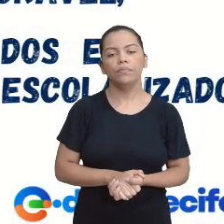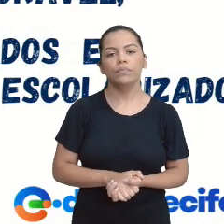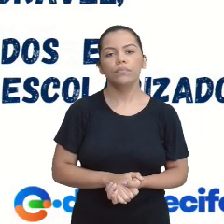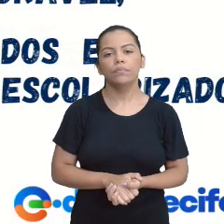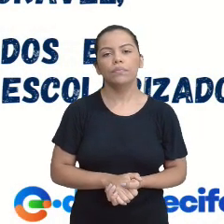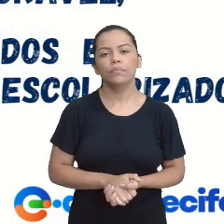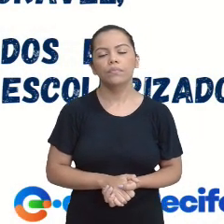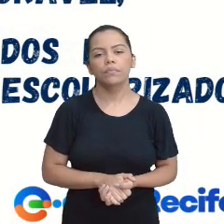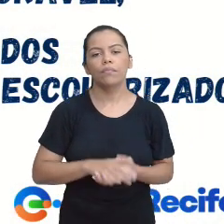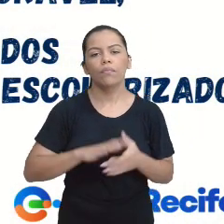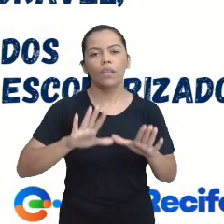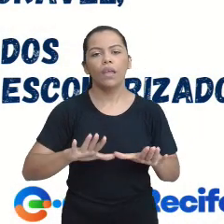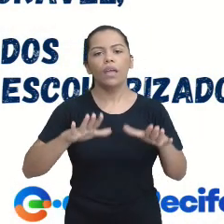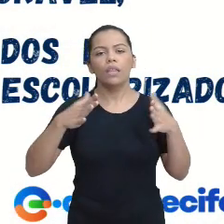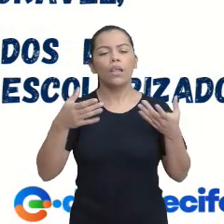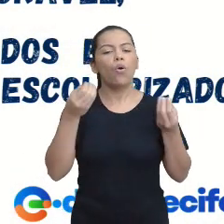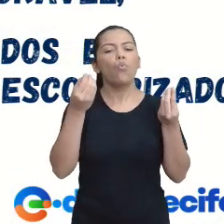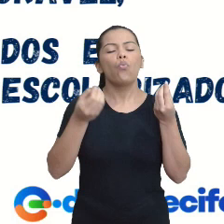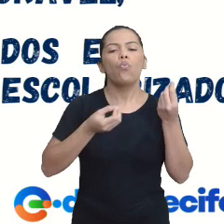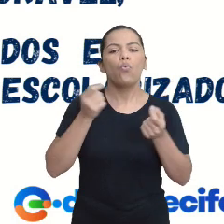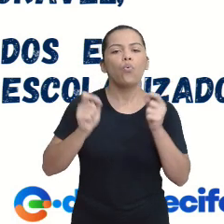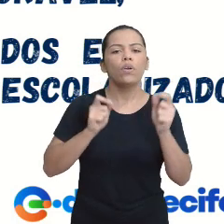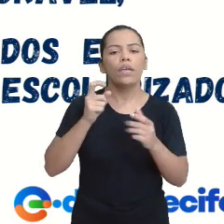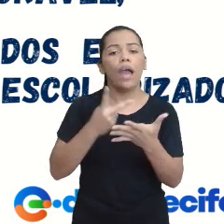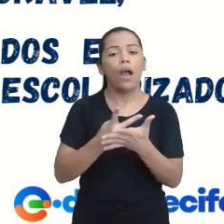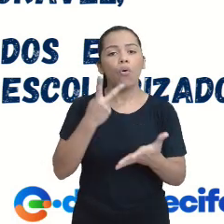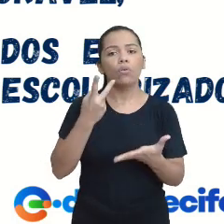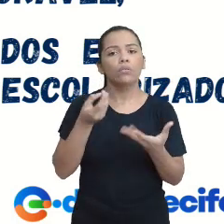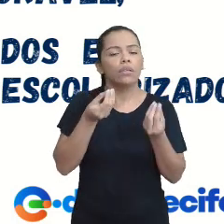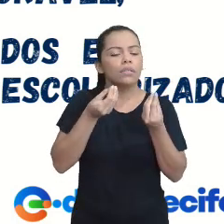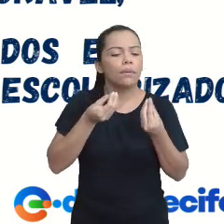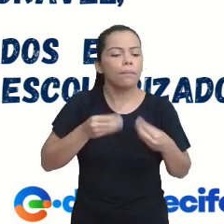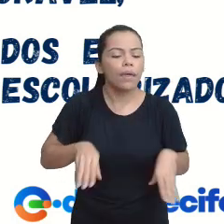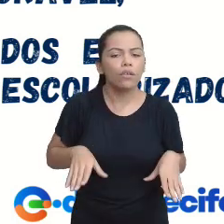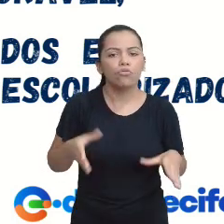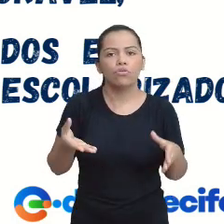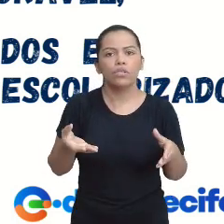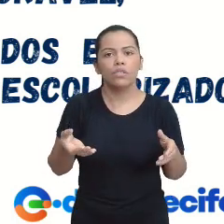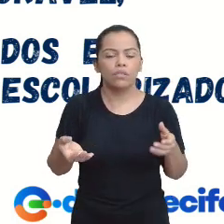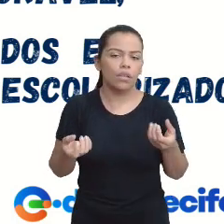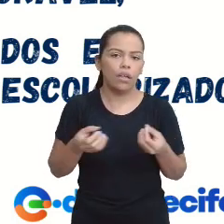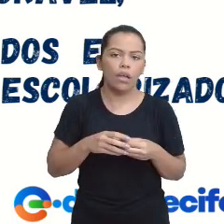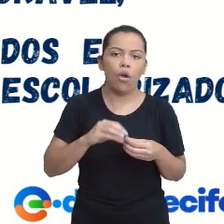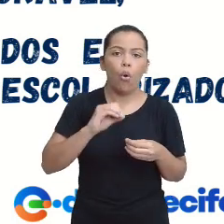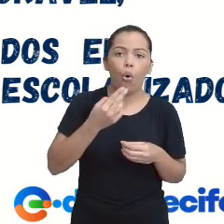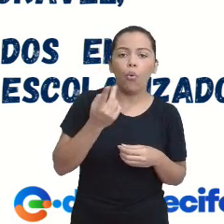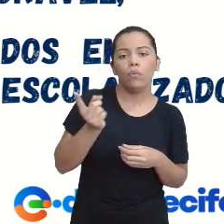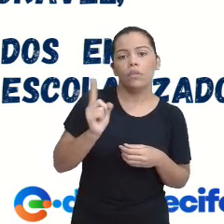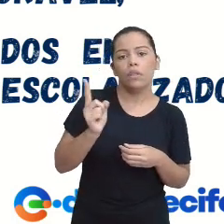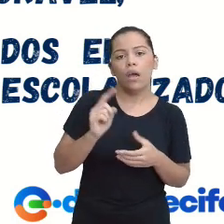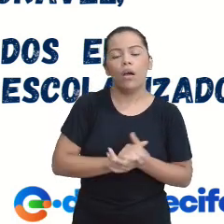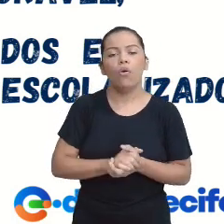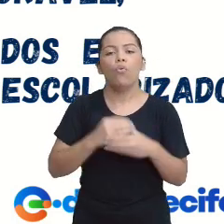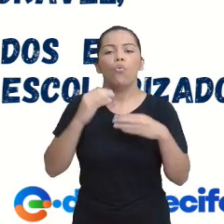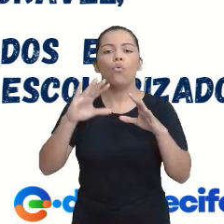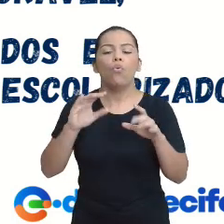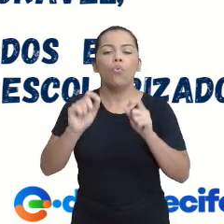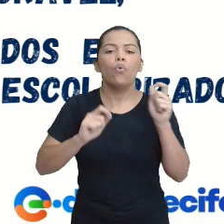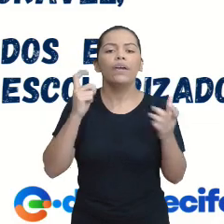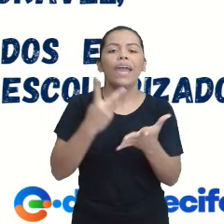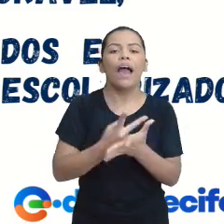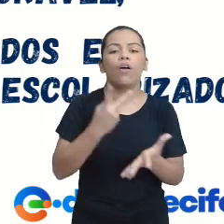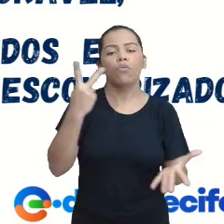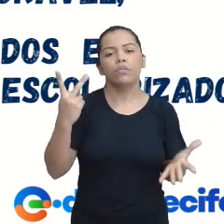E aí, quais são os impactos, né, desse conjunto de habilidades importantes, né? Qual é a repercussão que